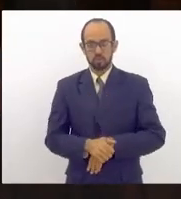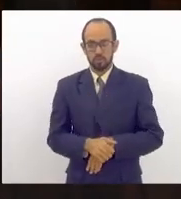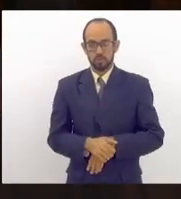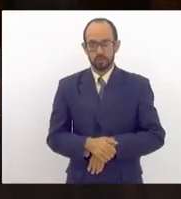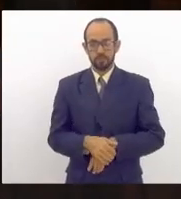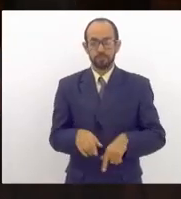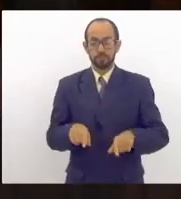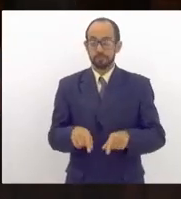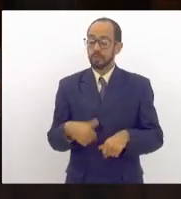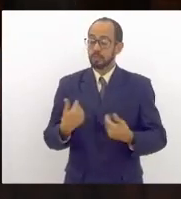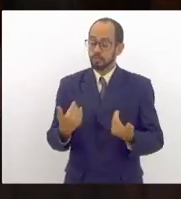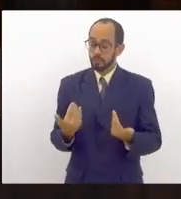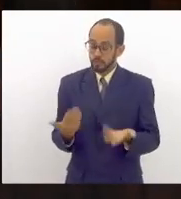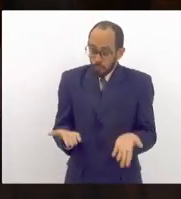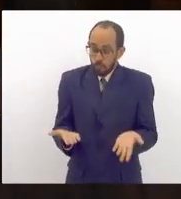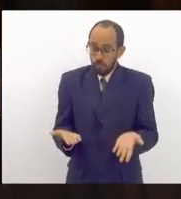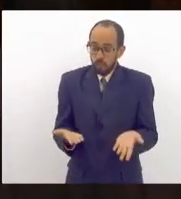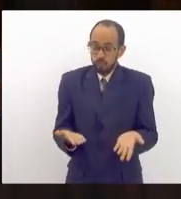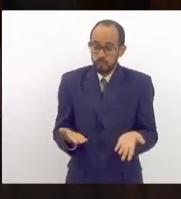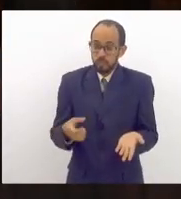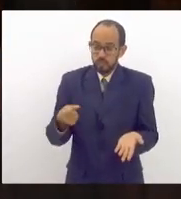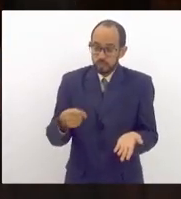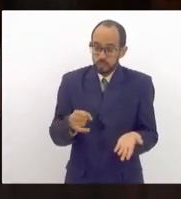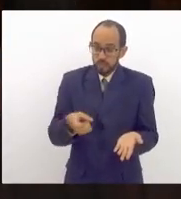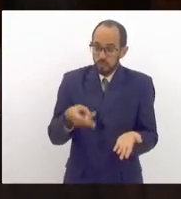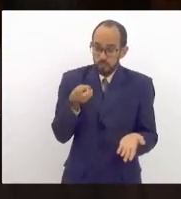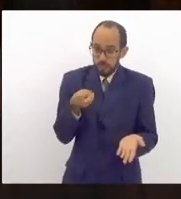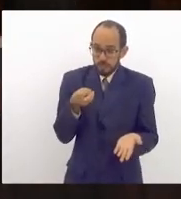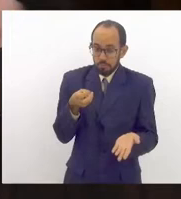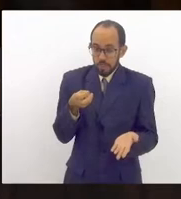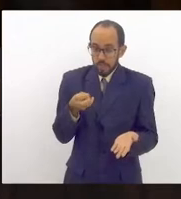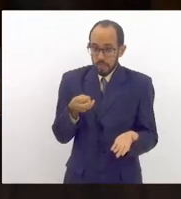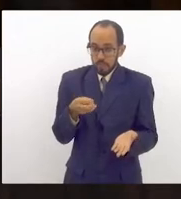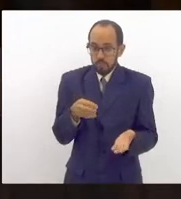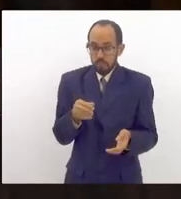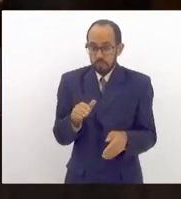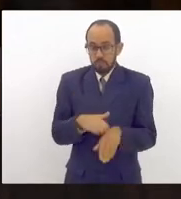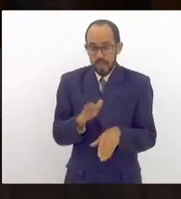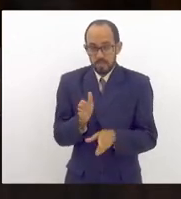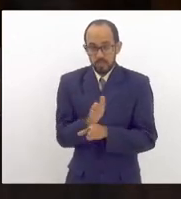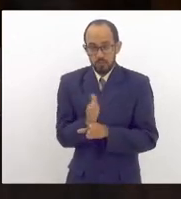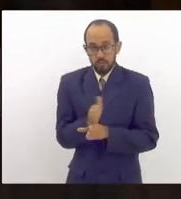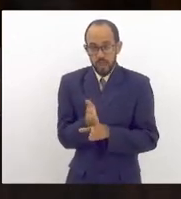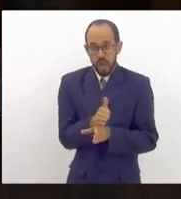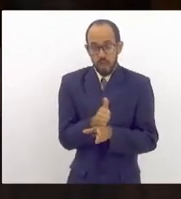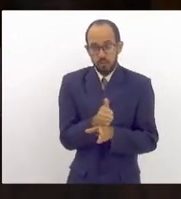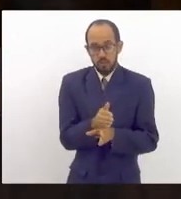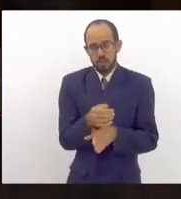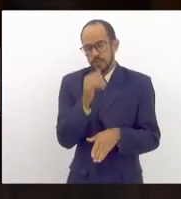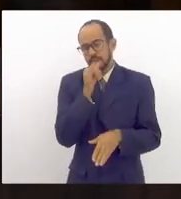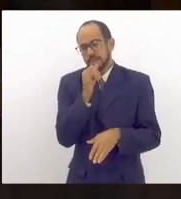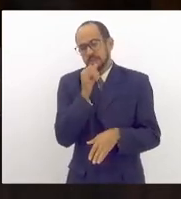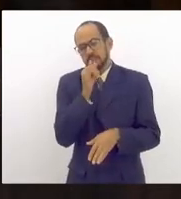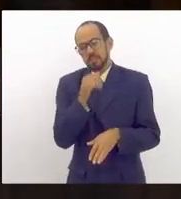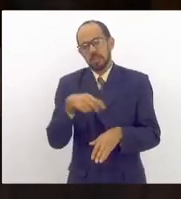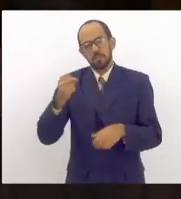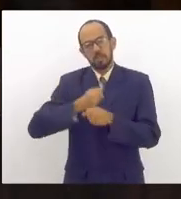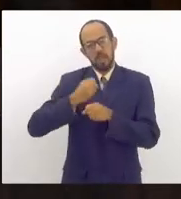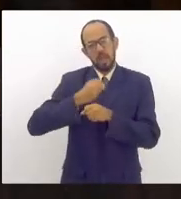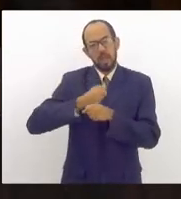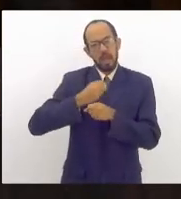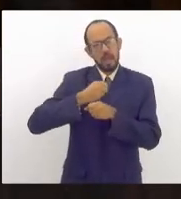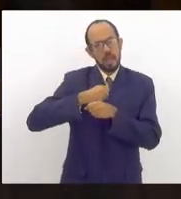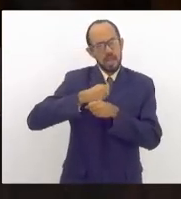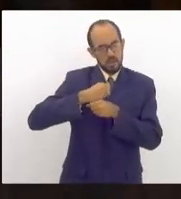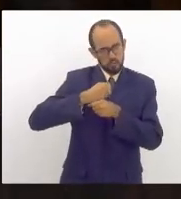novo se você torna a classe trabalhadora ainda mais frágil né eu lembro que um tempo atrás há uns anos atrás a gente tava lá lutando pelo